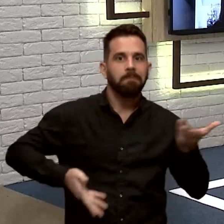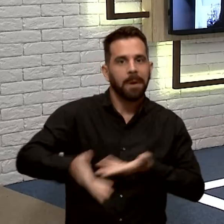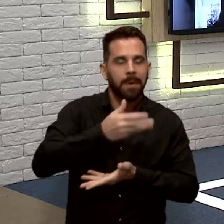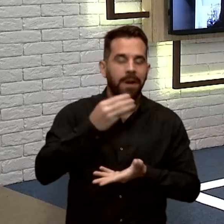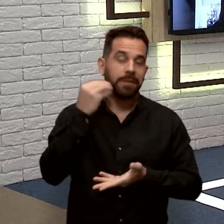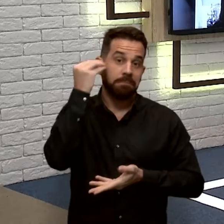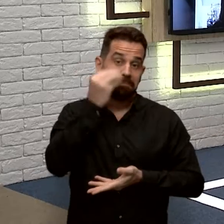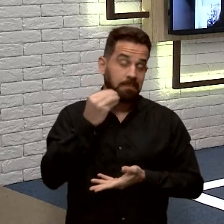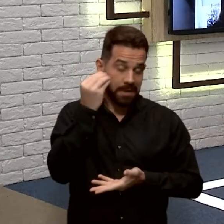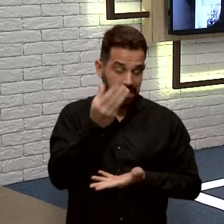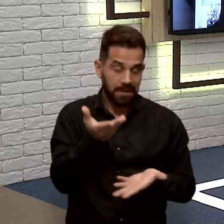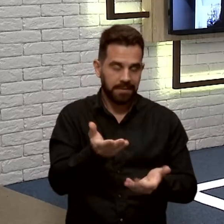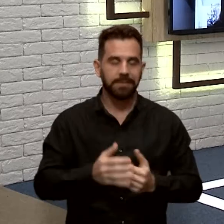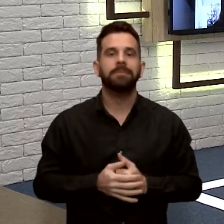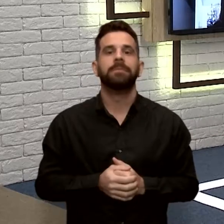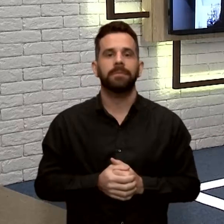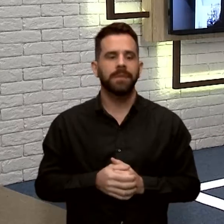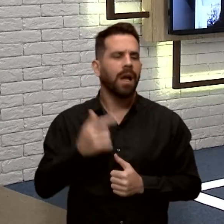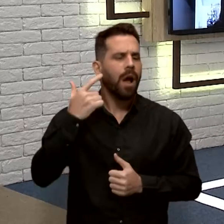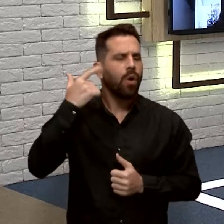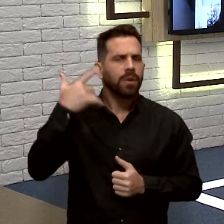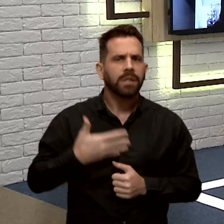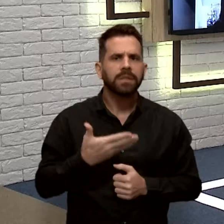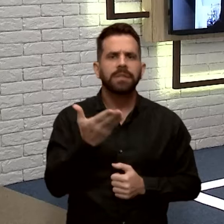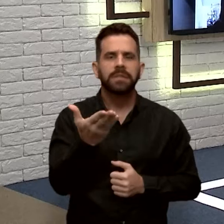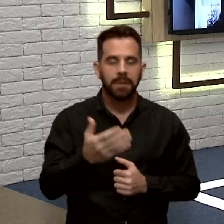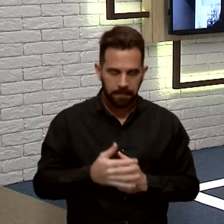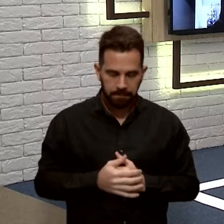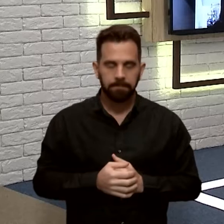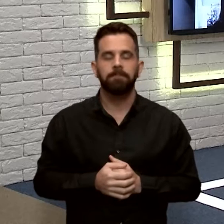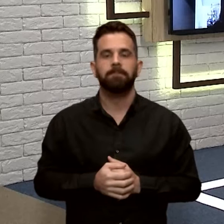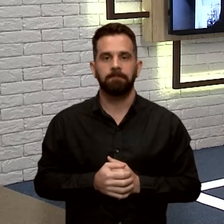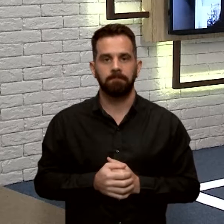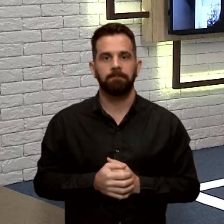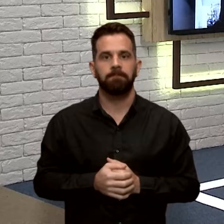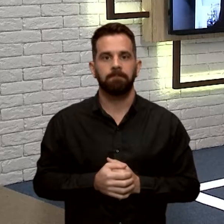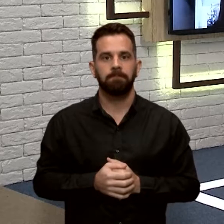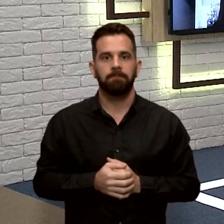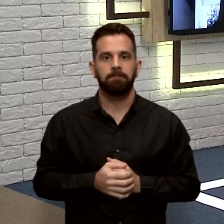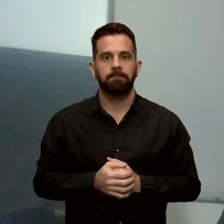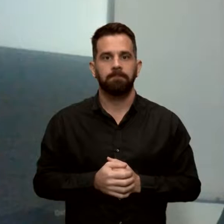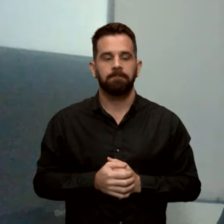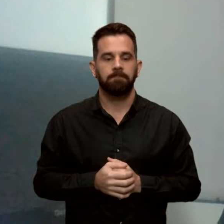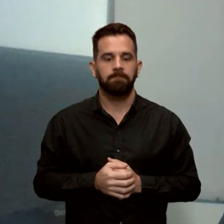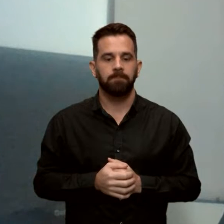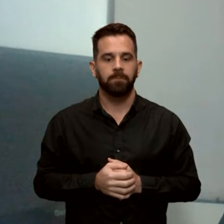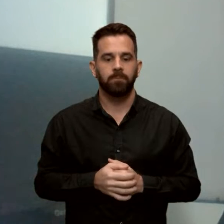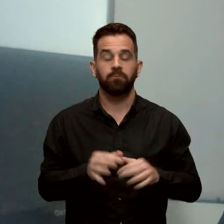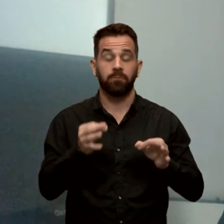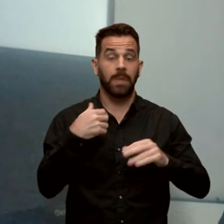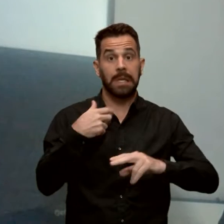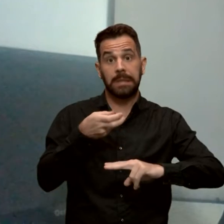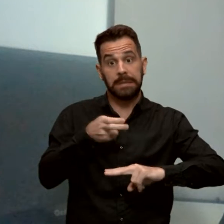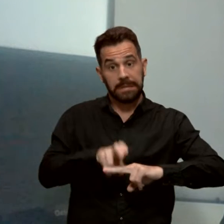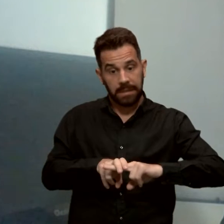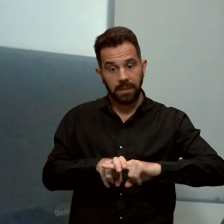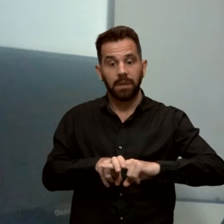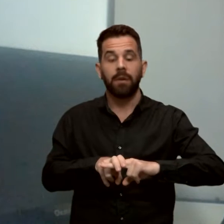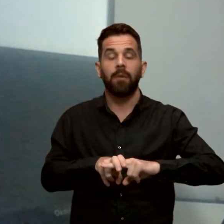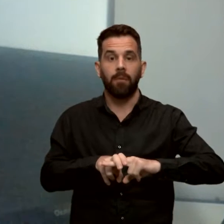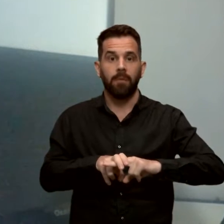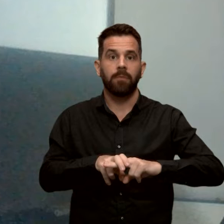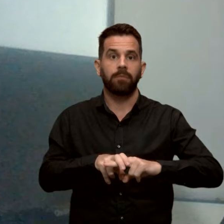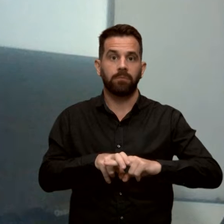experiência. Eric, vou te pedir a sua autodescrição, por favor. Sim, eu estou sentado e